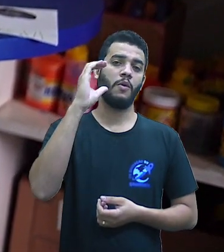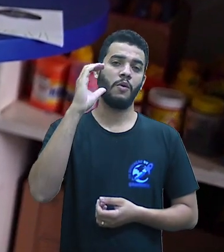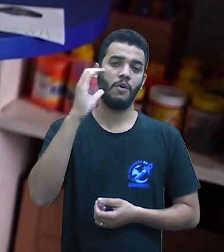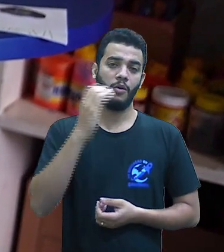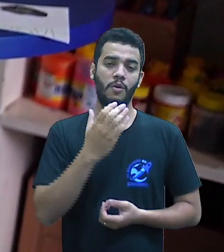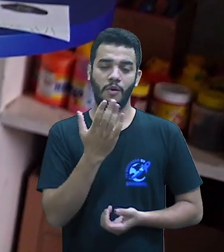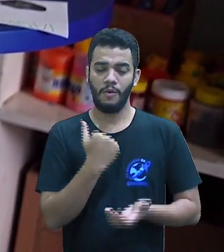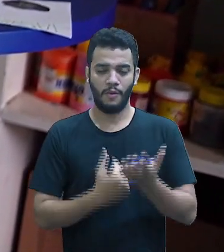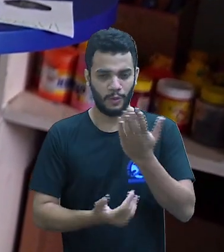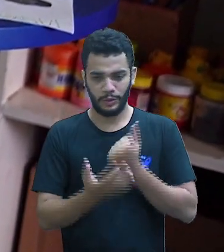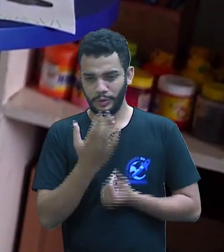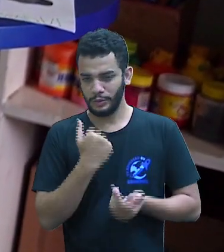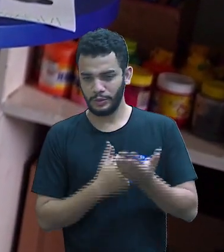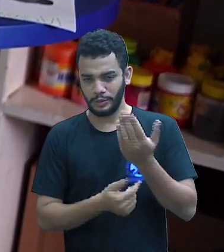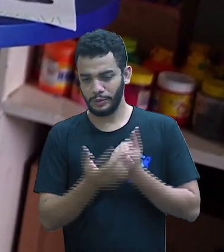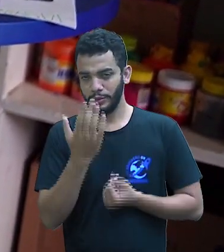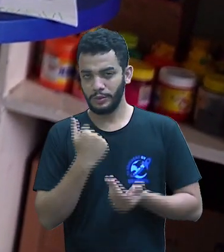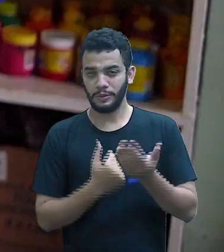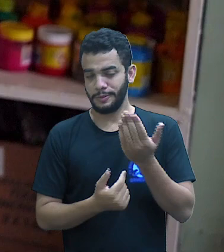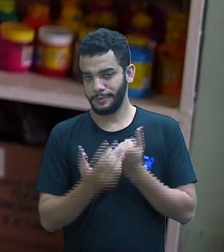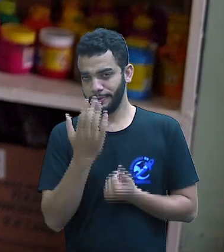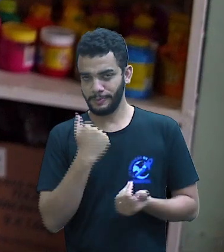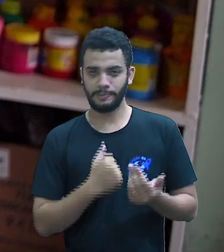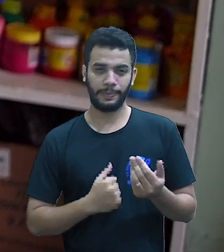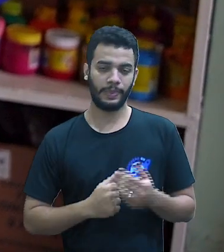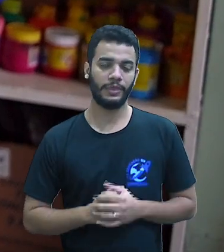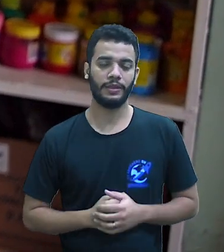Ela comeu uma outra maçã. Ela comeu uma pera.